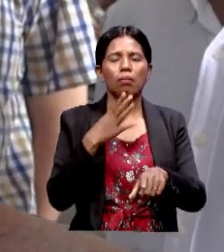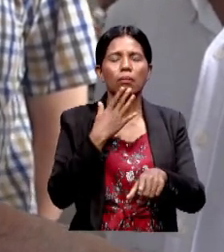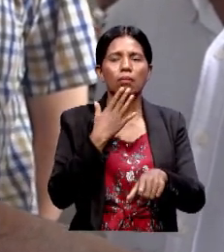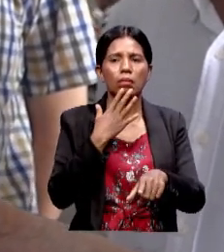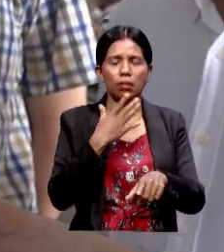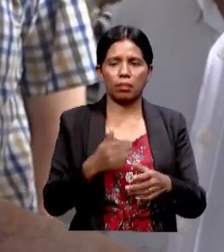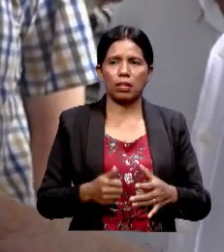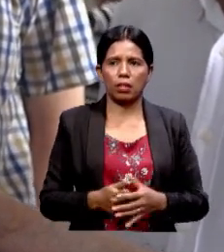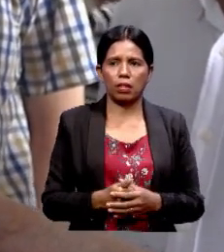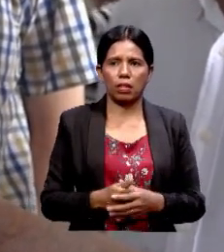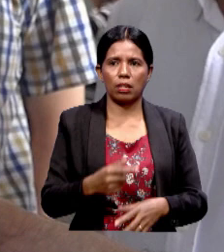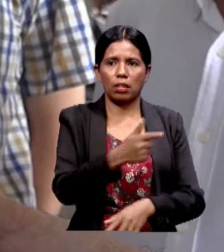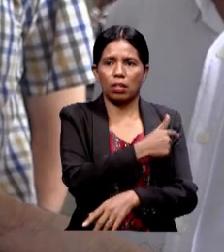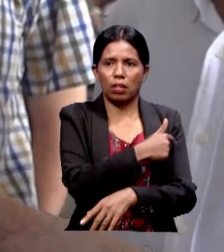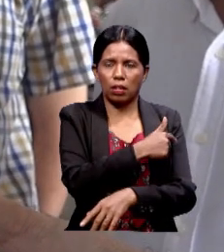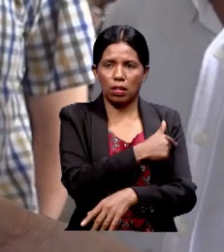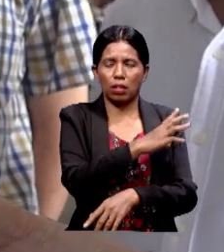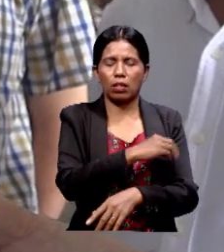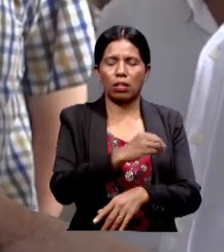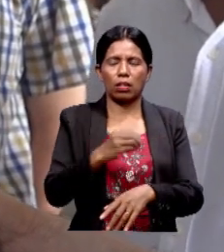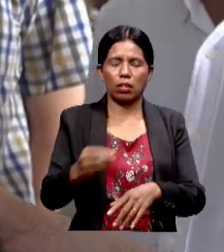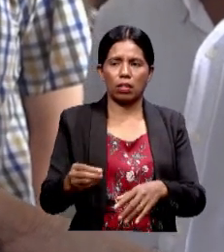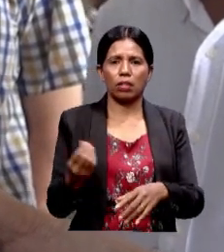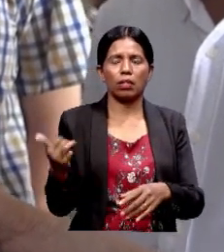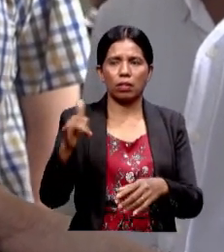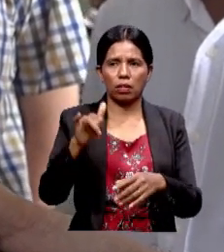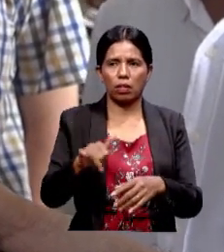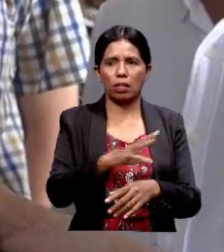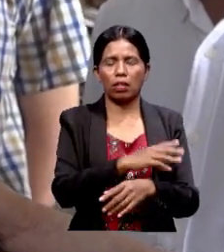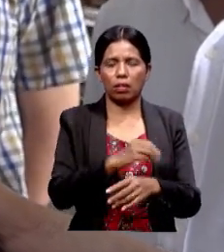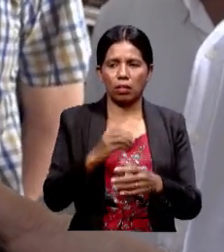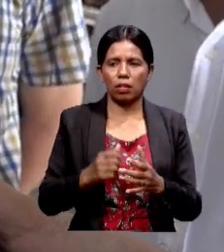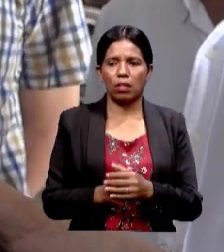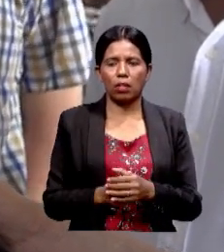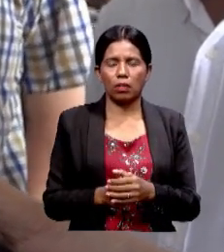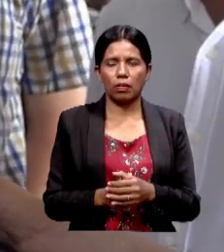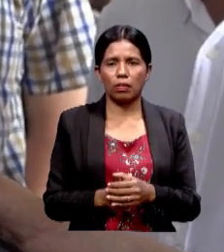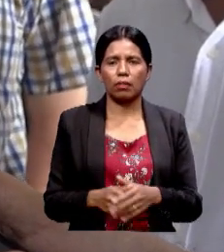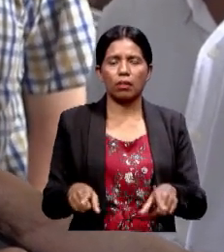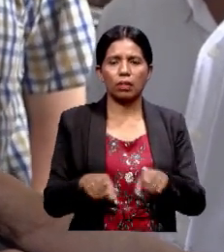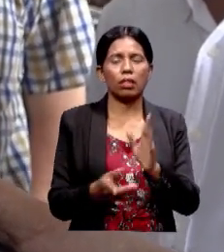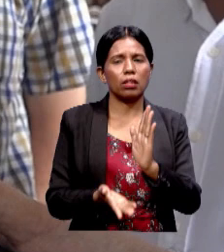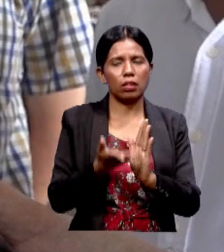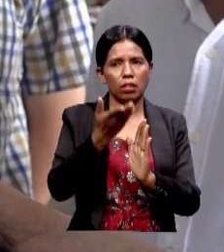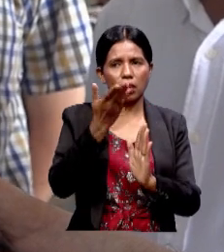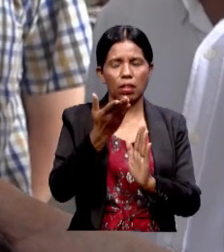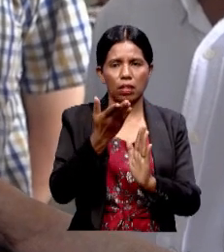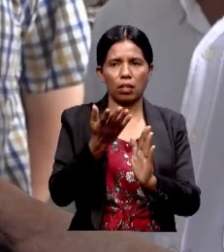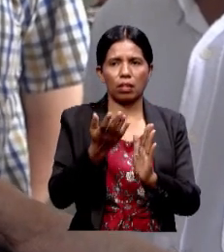itenian minum ringgi ko kol sprite fanta sira ne masimira sai hasa kilo